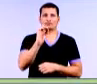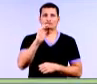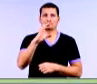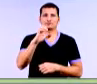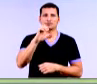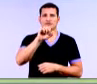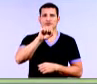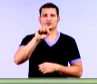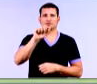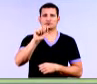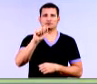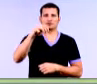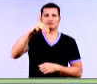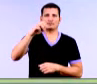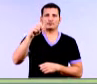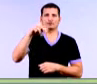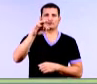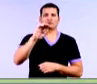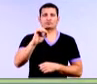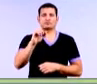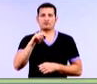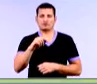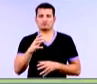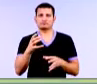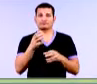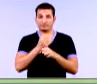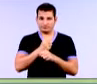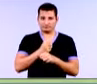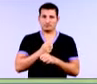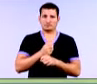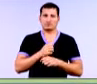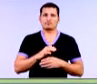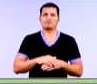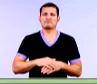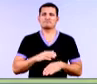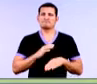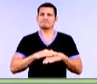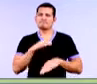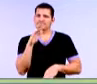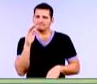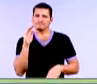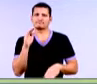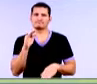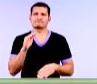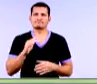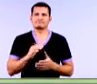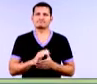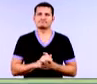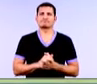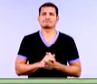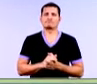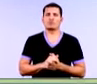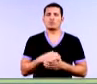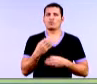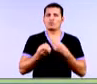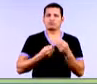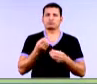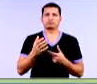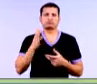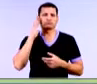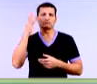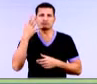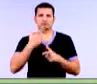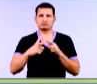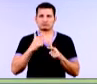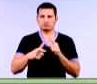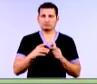é a parte que nós mais vamos dedicar tempo do ponto de vista de solução de problemas. Porque eu posso vir